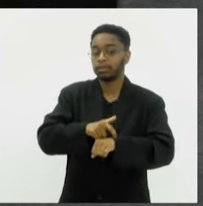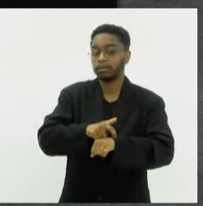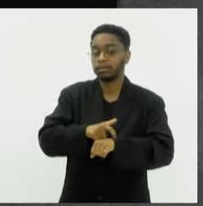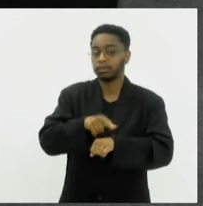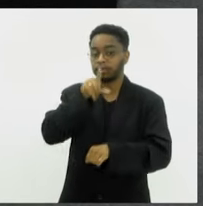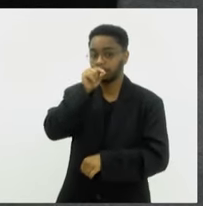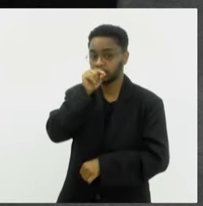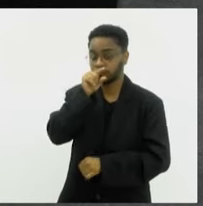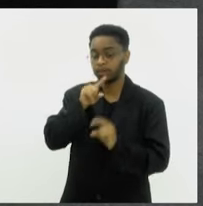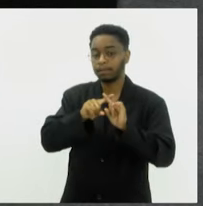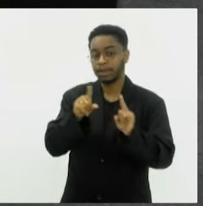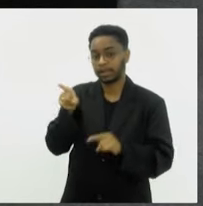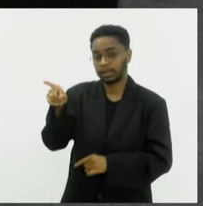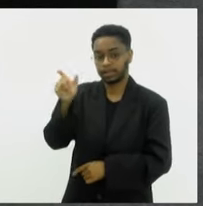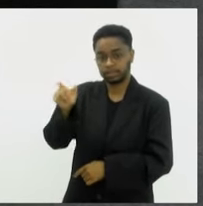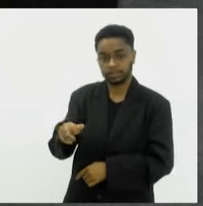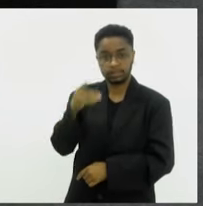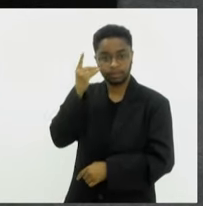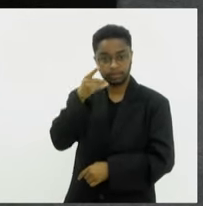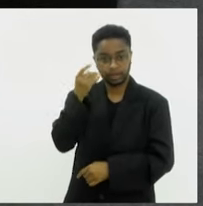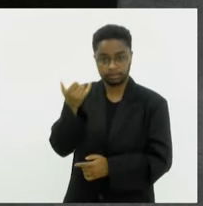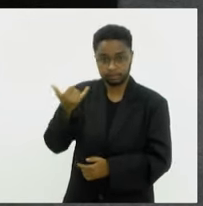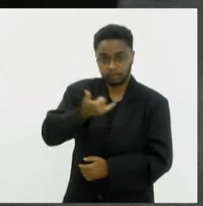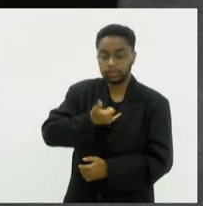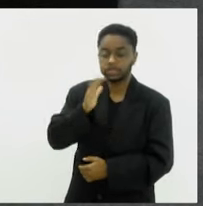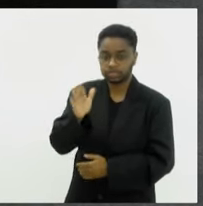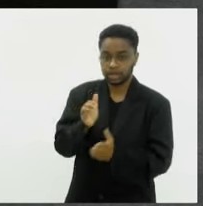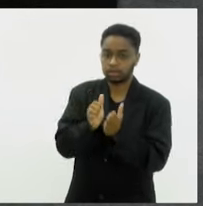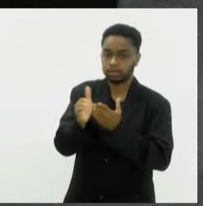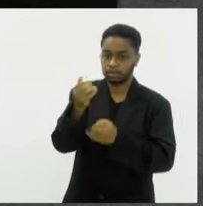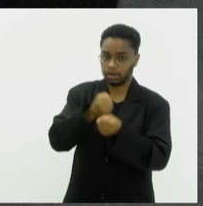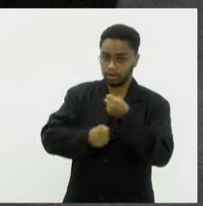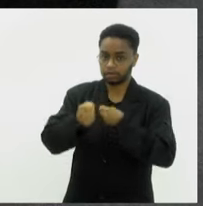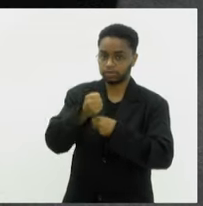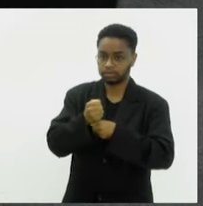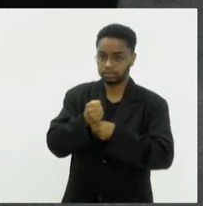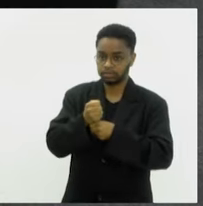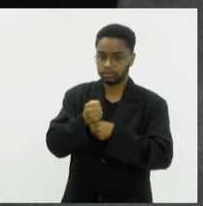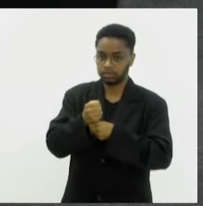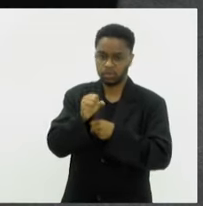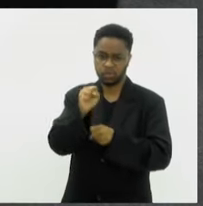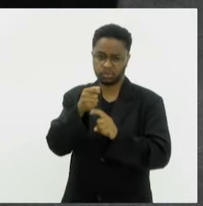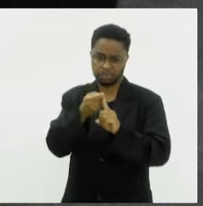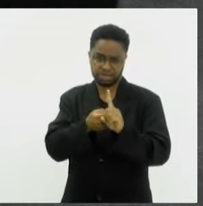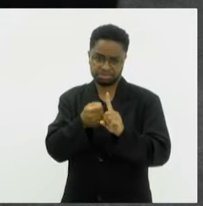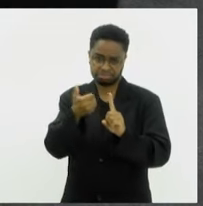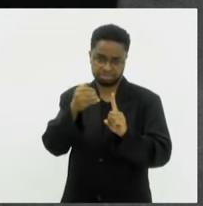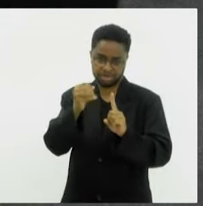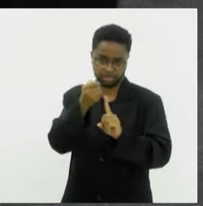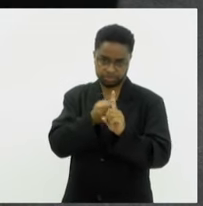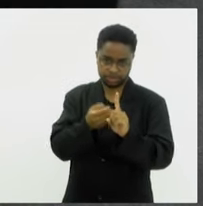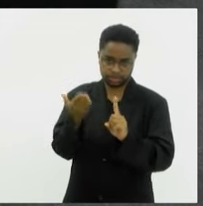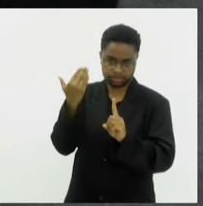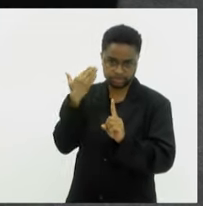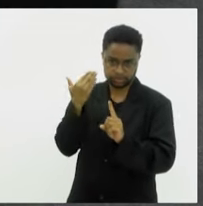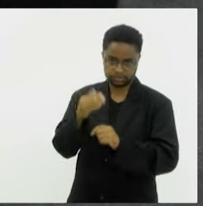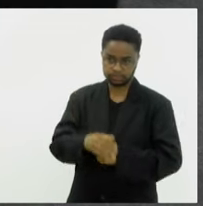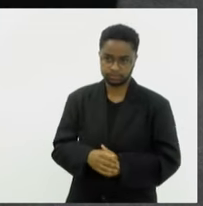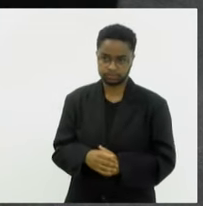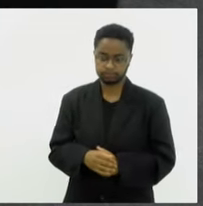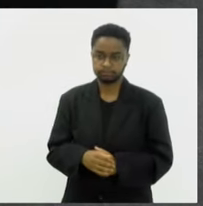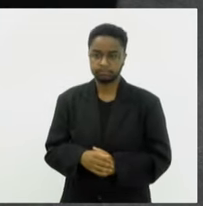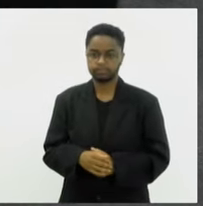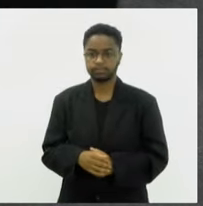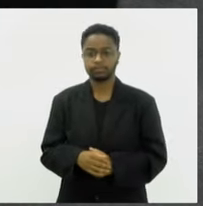E, pelo que informa o deputado, no caso dele, exonerado já há 8 ou 10 meses atrás. E, de